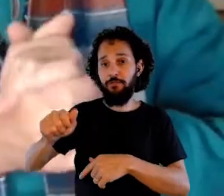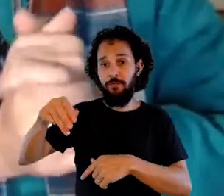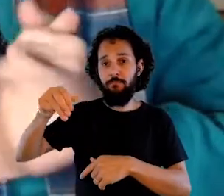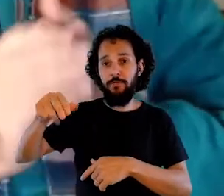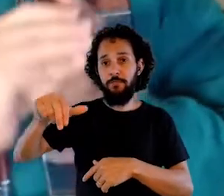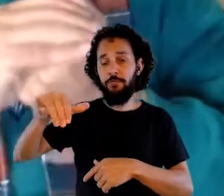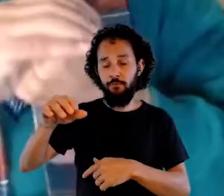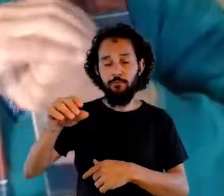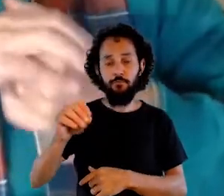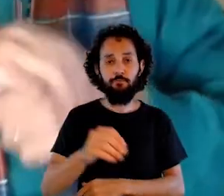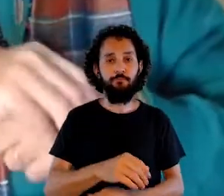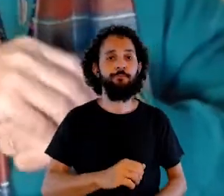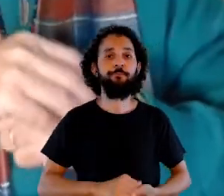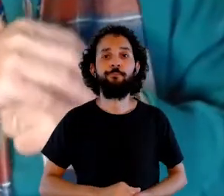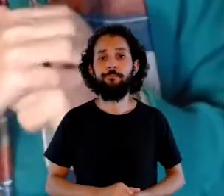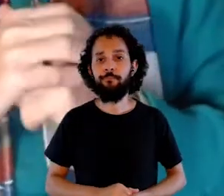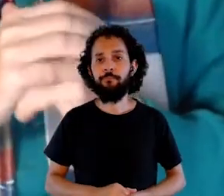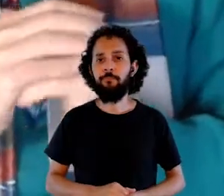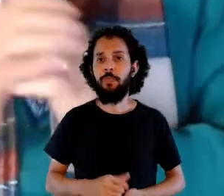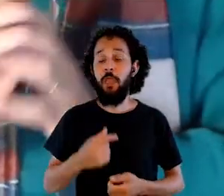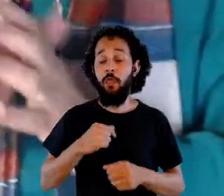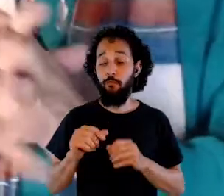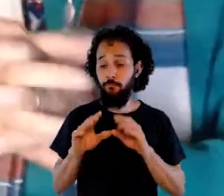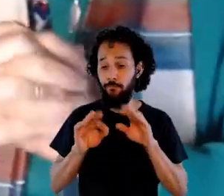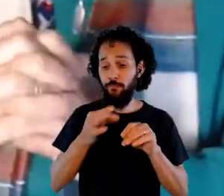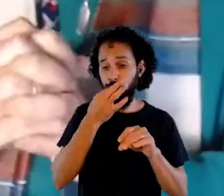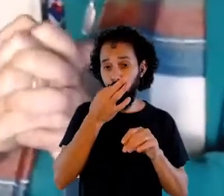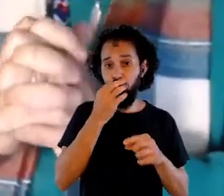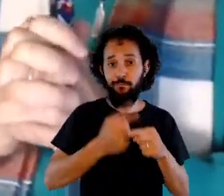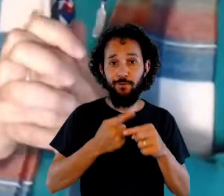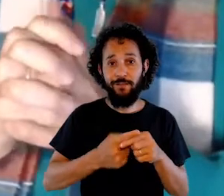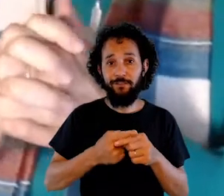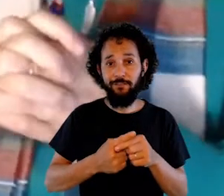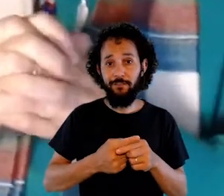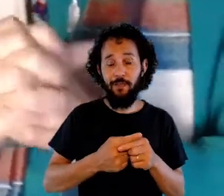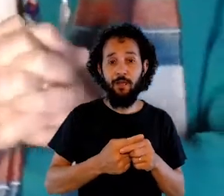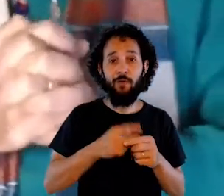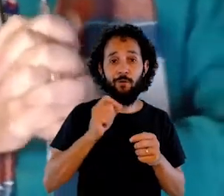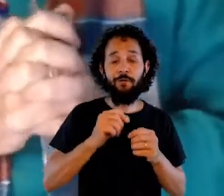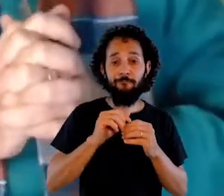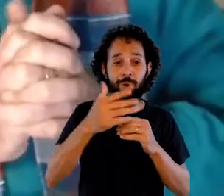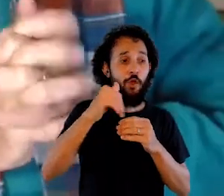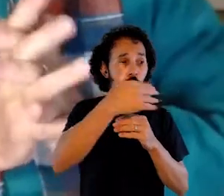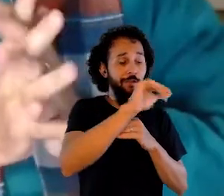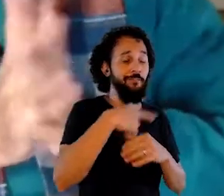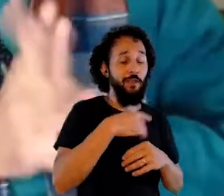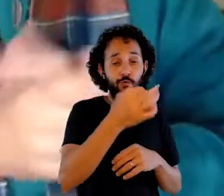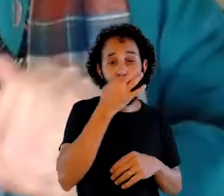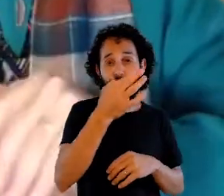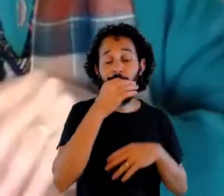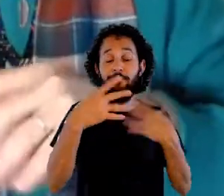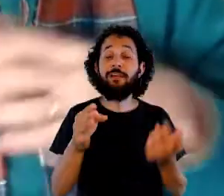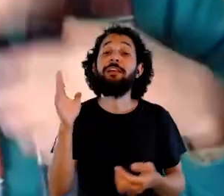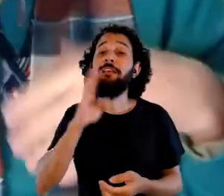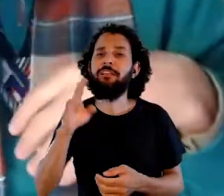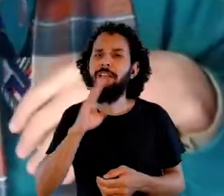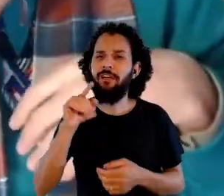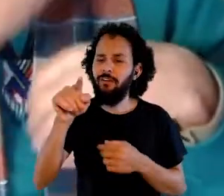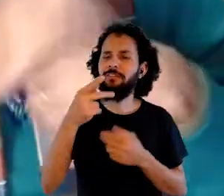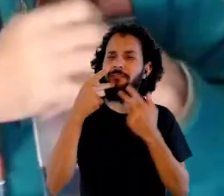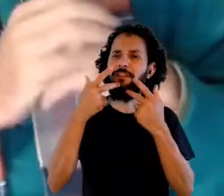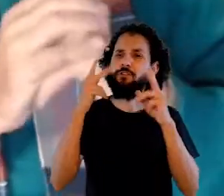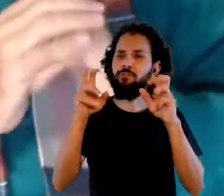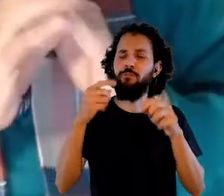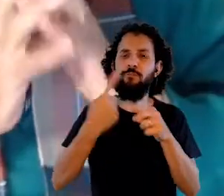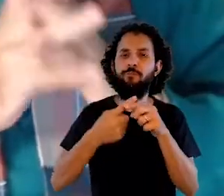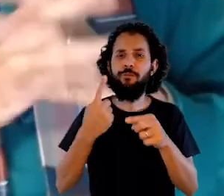Eu só fechei o microfone aqui porque está um barulho aqui no meu entorno. Mas, Léo, que legal você estar falando sobre isso, porque para a gente, né,